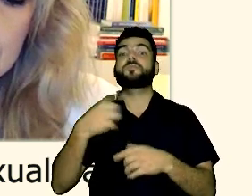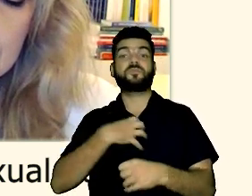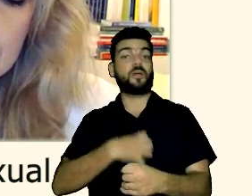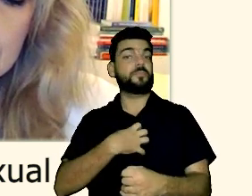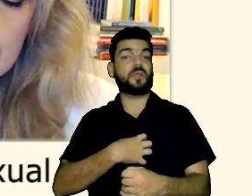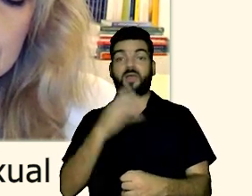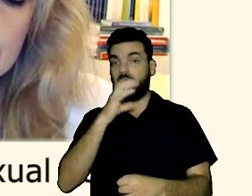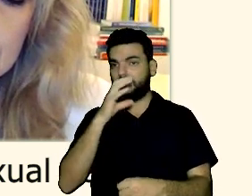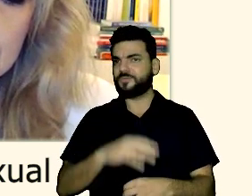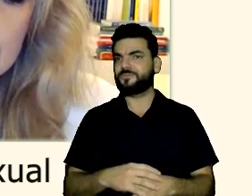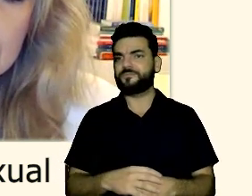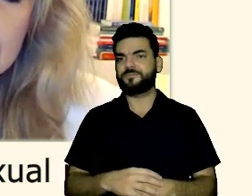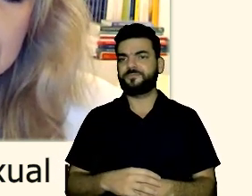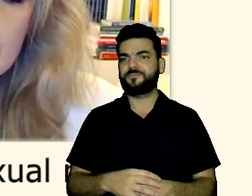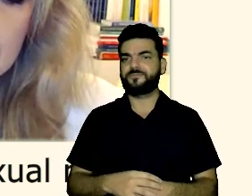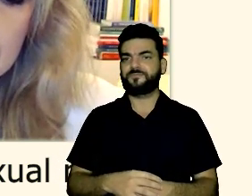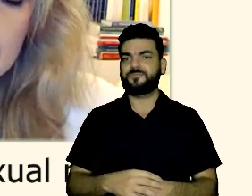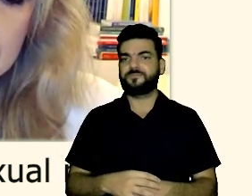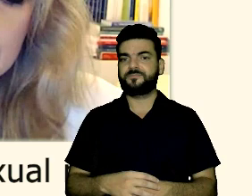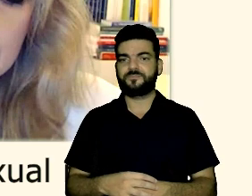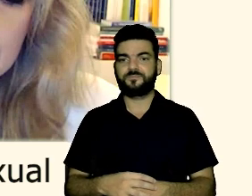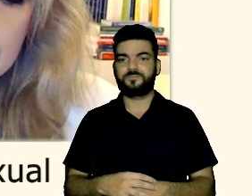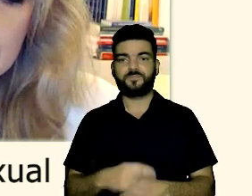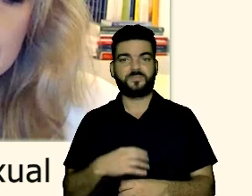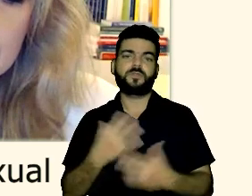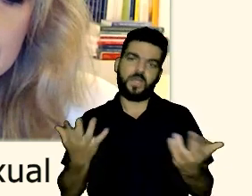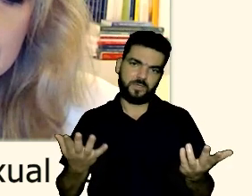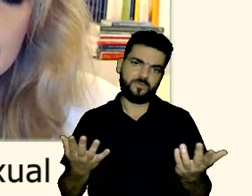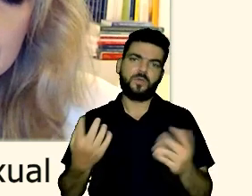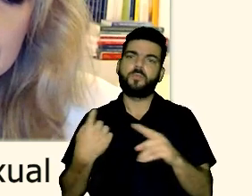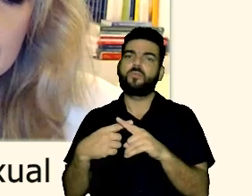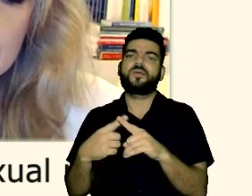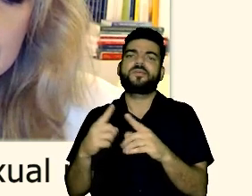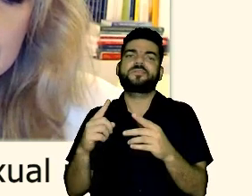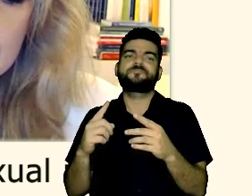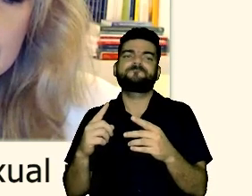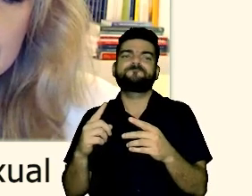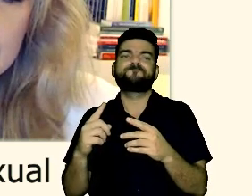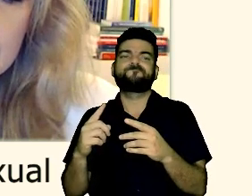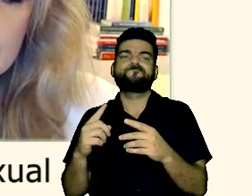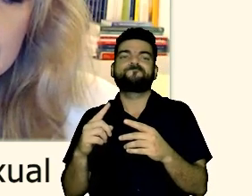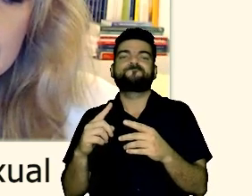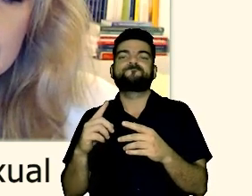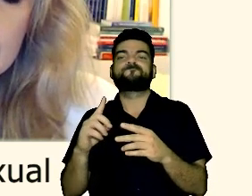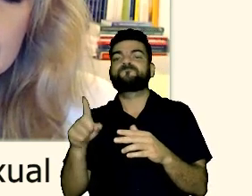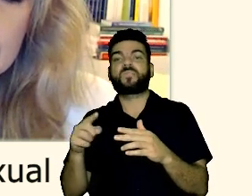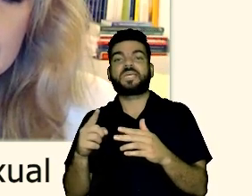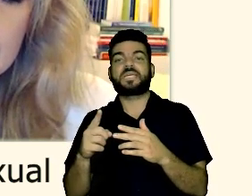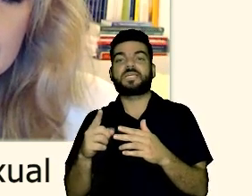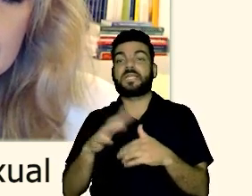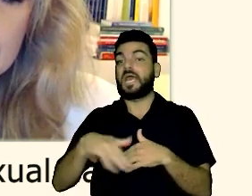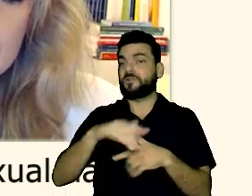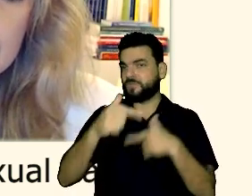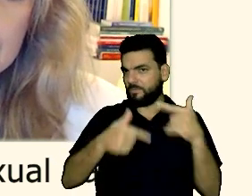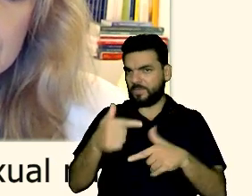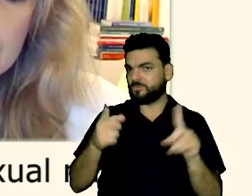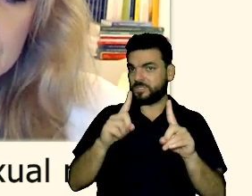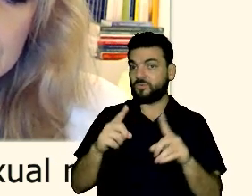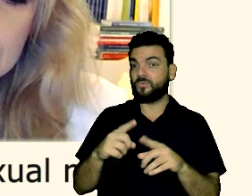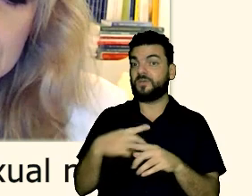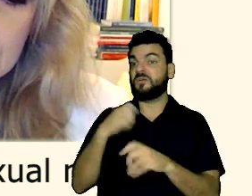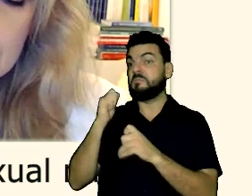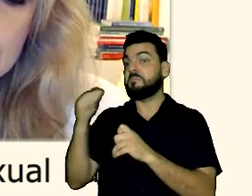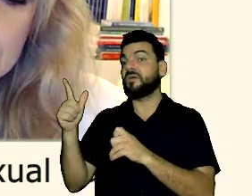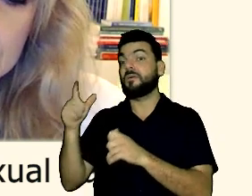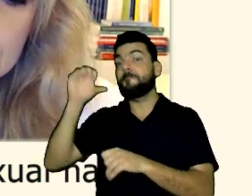fase, que a gente chama que é a fase da agressividade. Ela começa a ficar agressiva, lógico, não quase nunca no